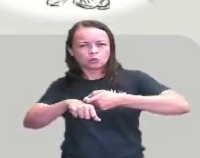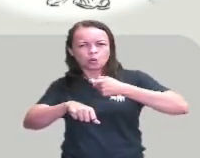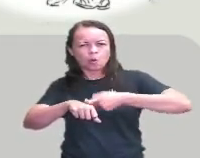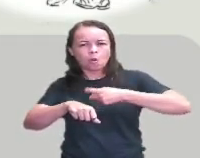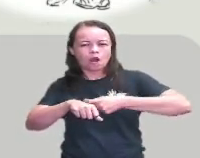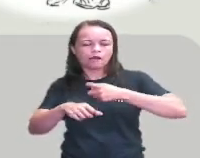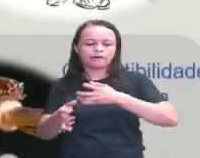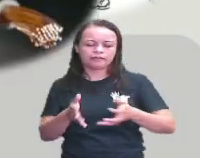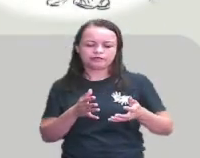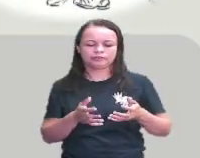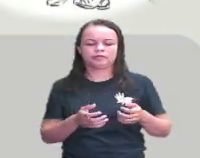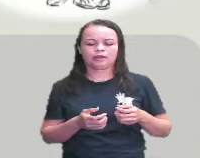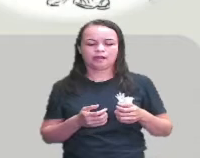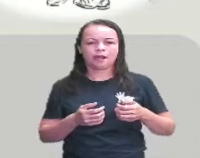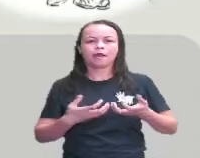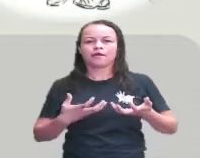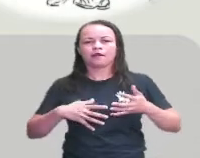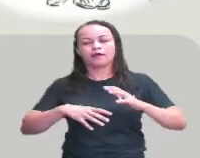magnetismo,